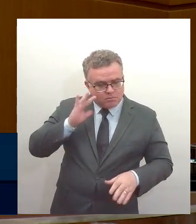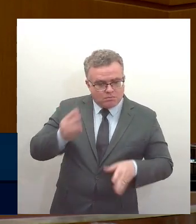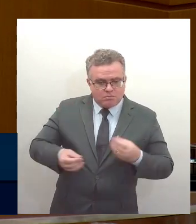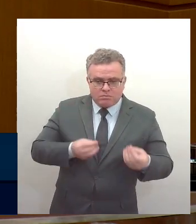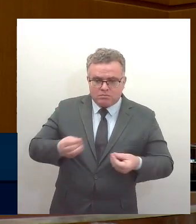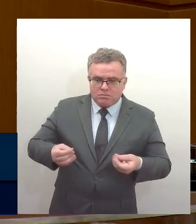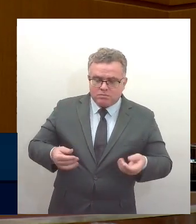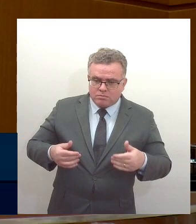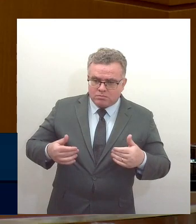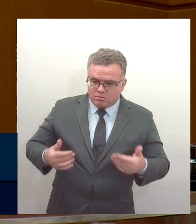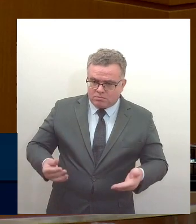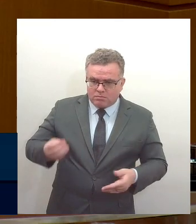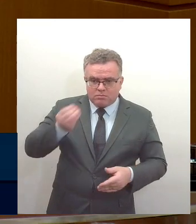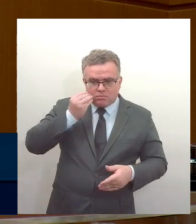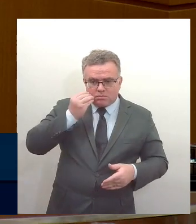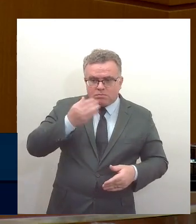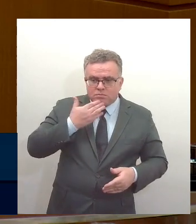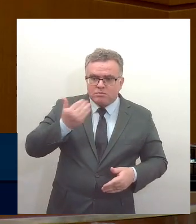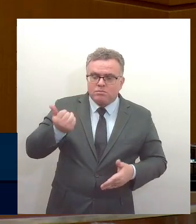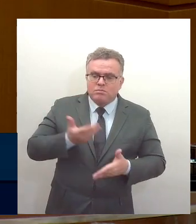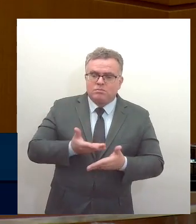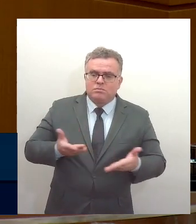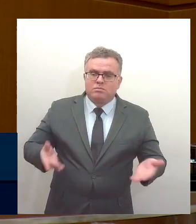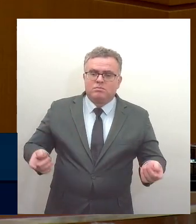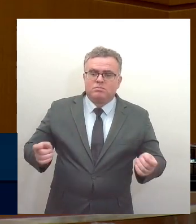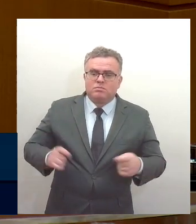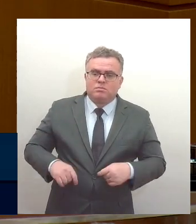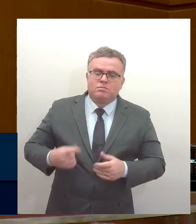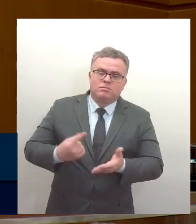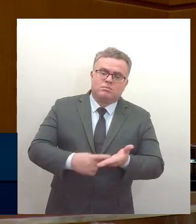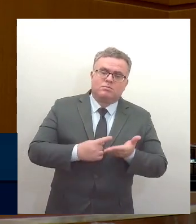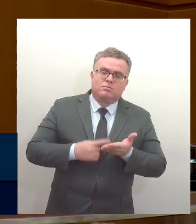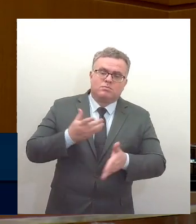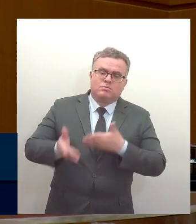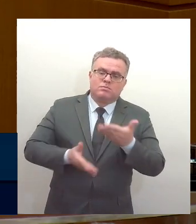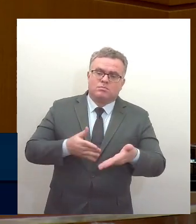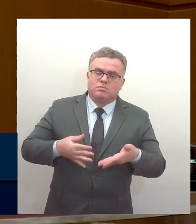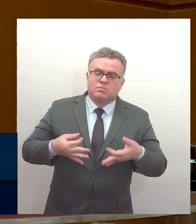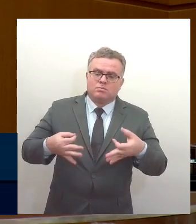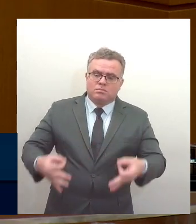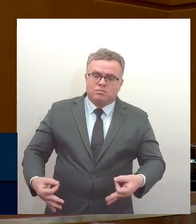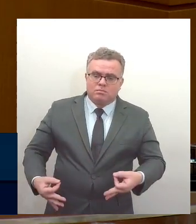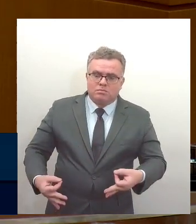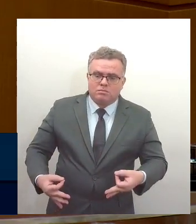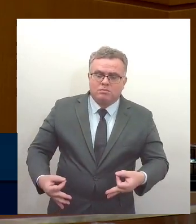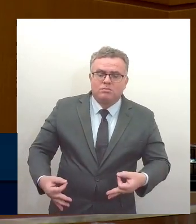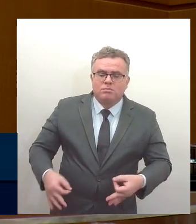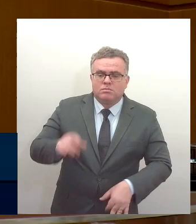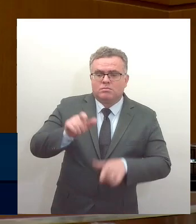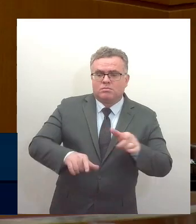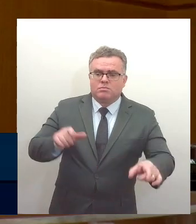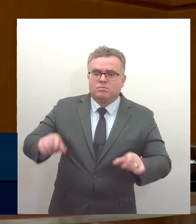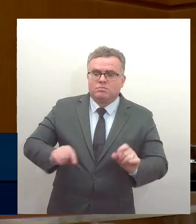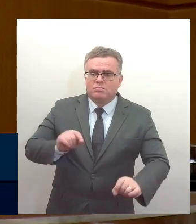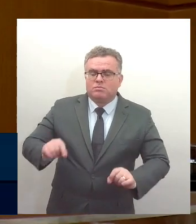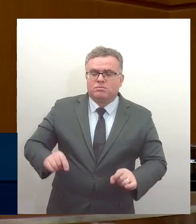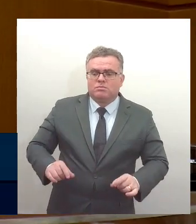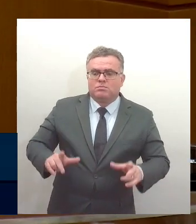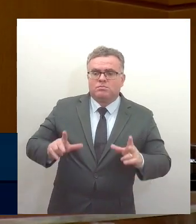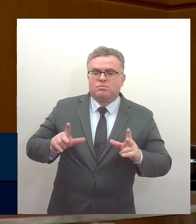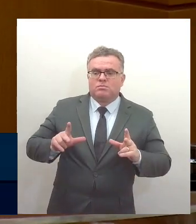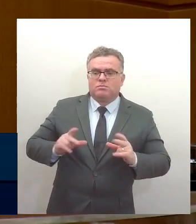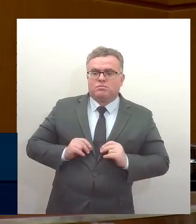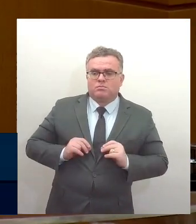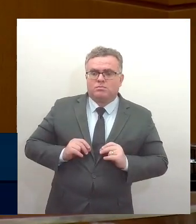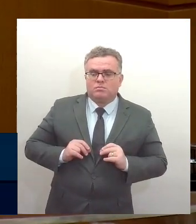gente levar esse tratamento digno a essas pessoas que tanto merecem, essas mães e esses pais que tanto sofrem